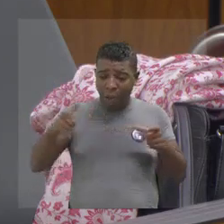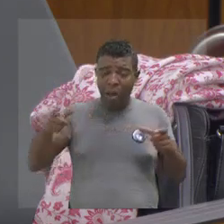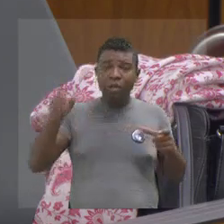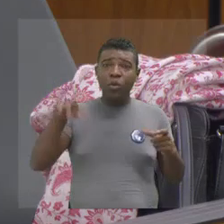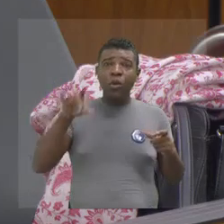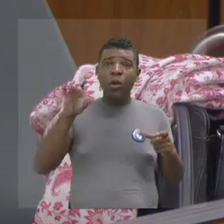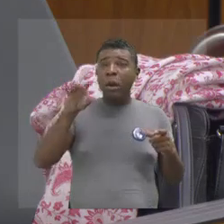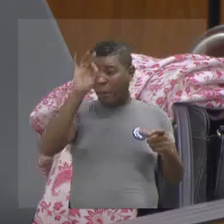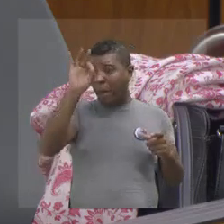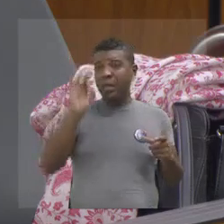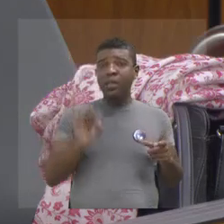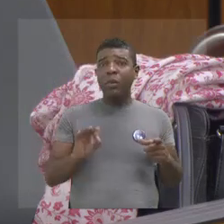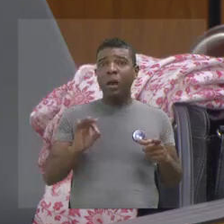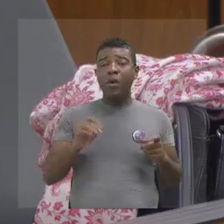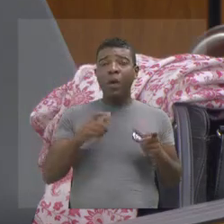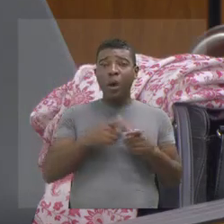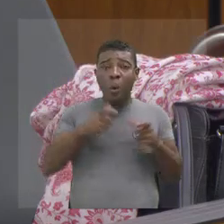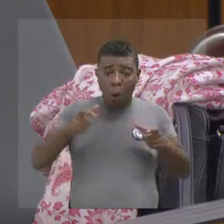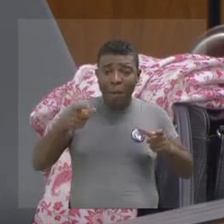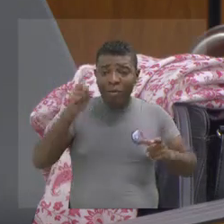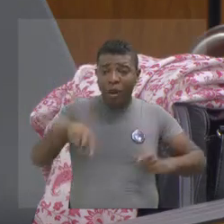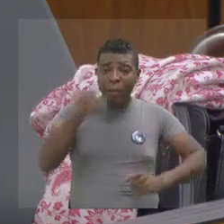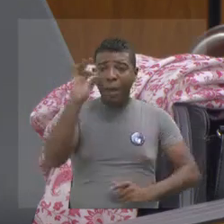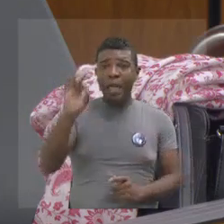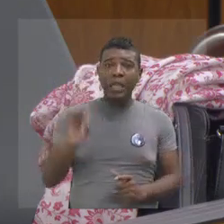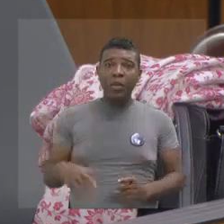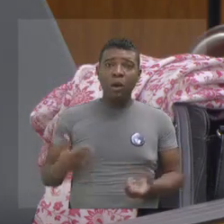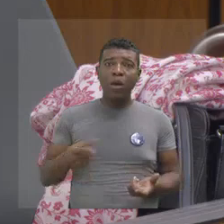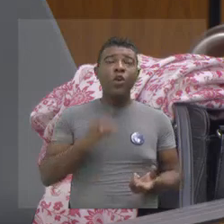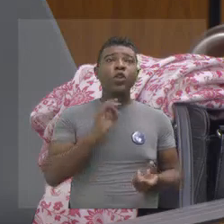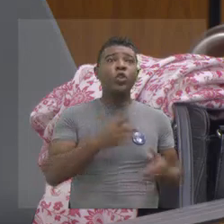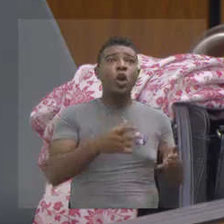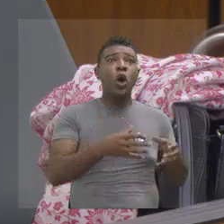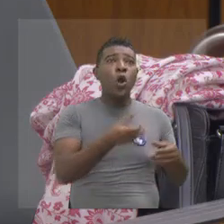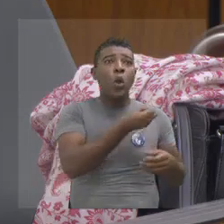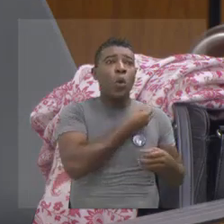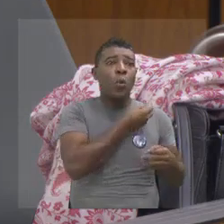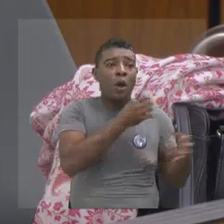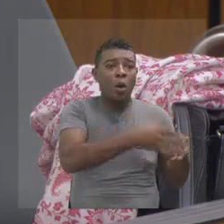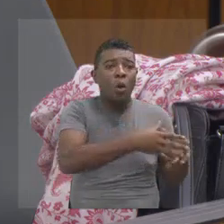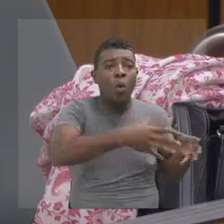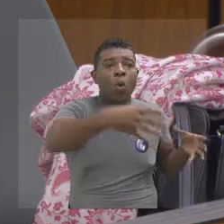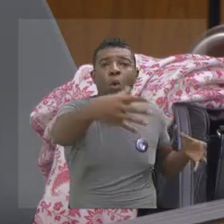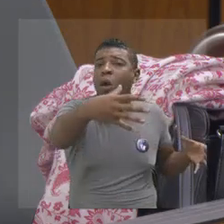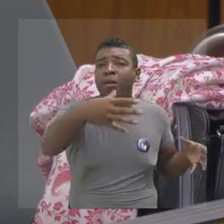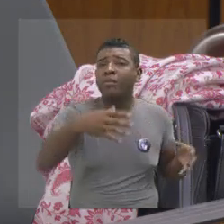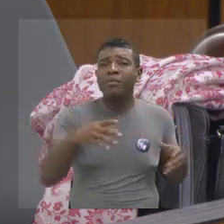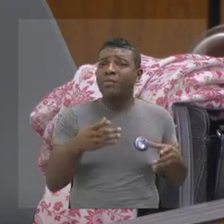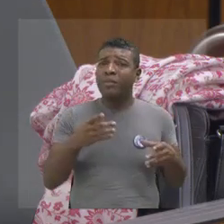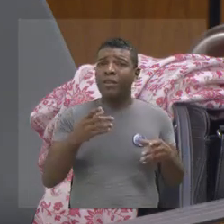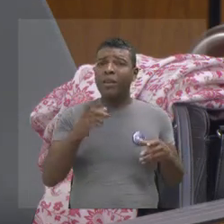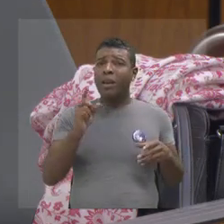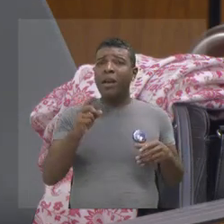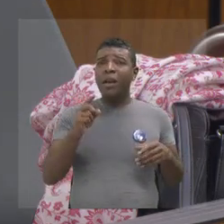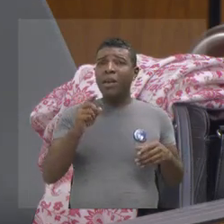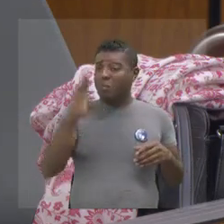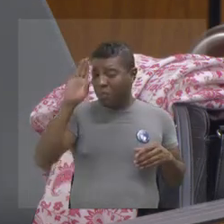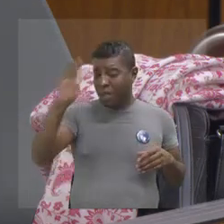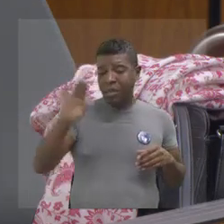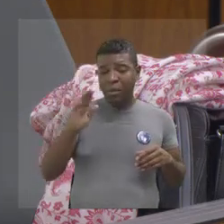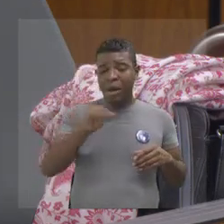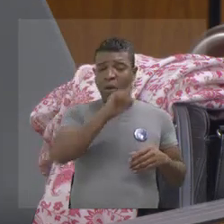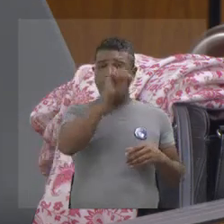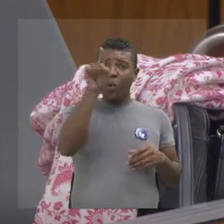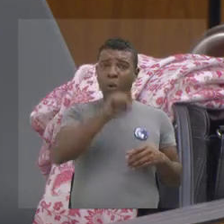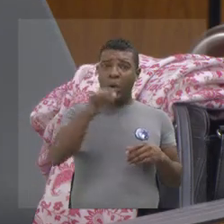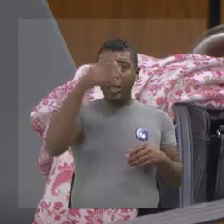hectares e de números absolutos o aumento é percentual e muda ano a ano e mostra que cresceu consideravelmente no governo Zema é um crescimento